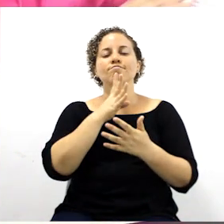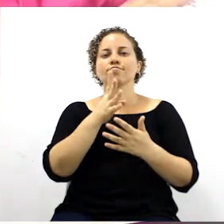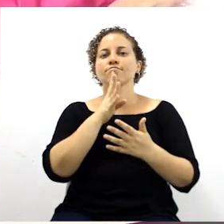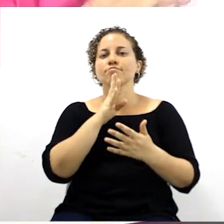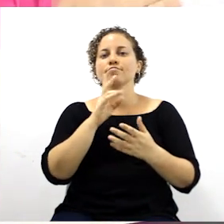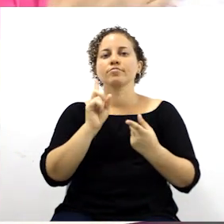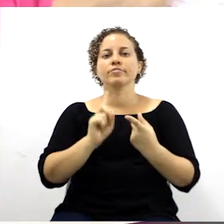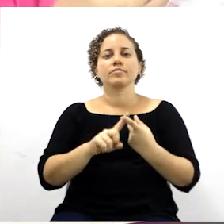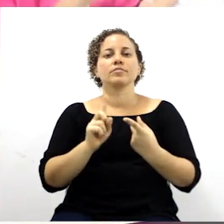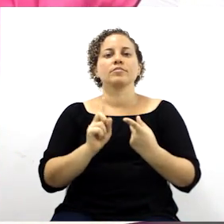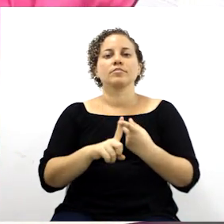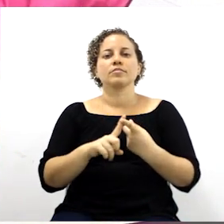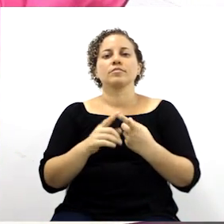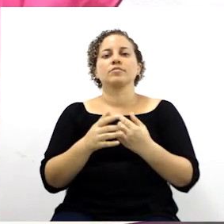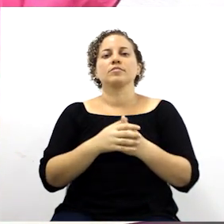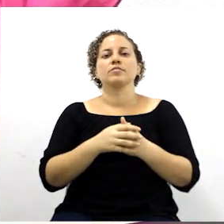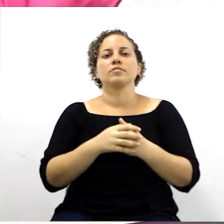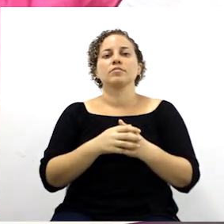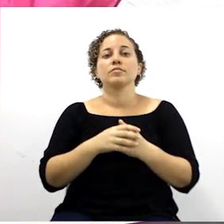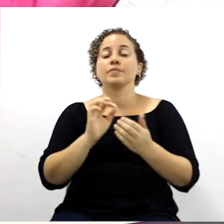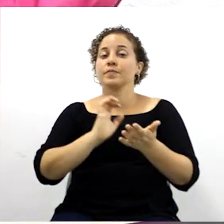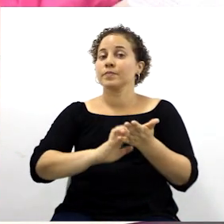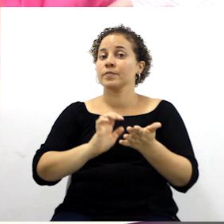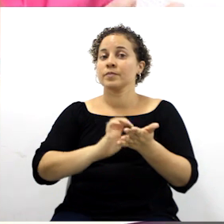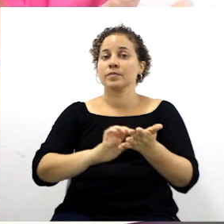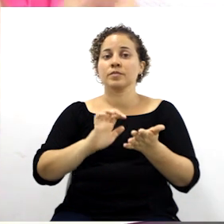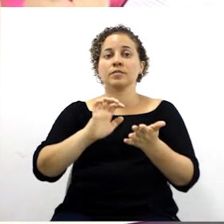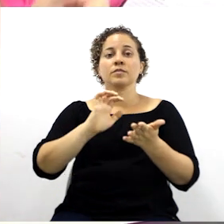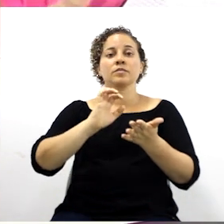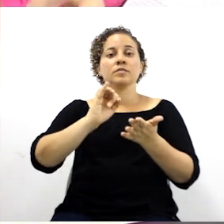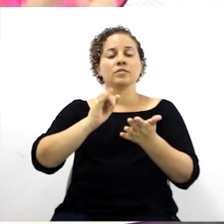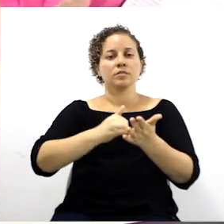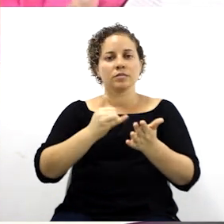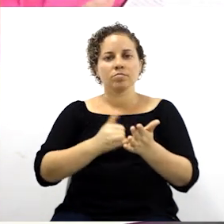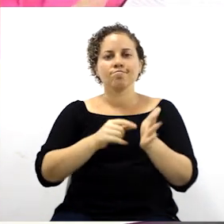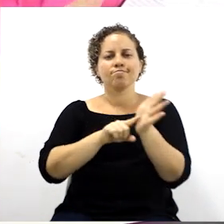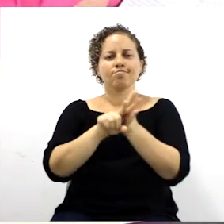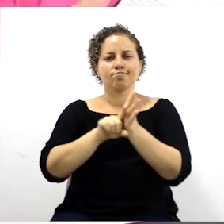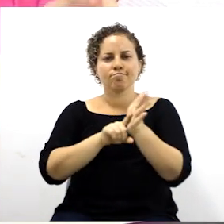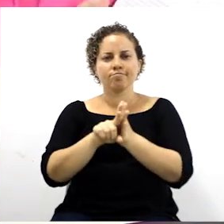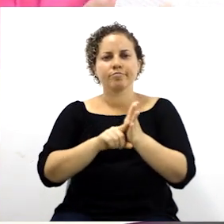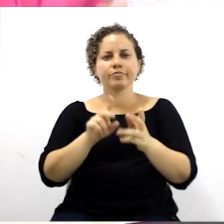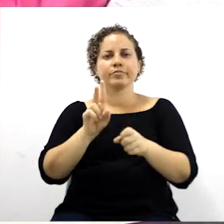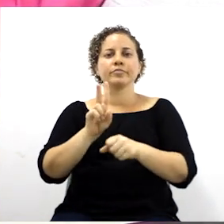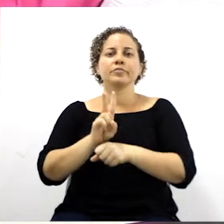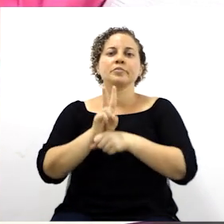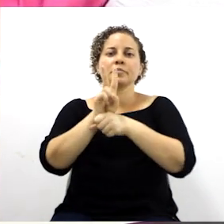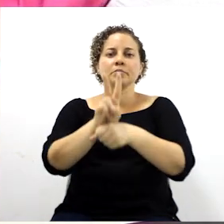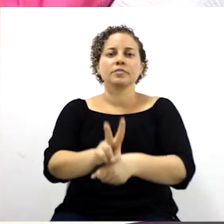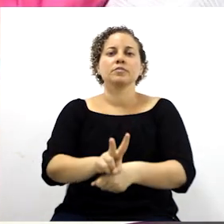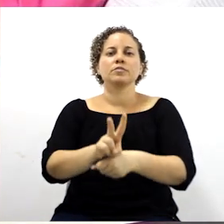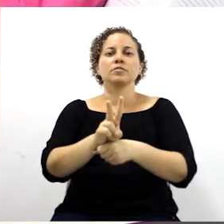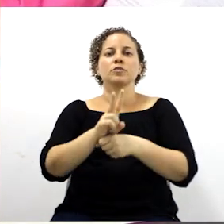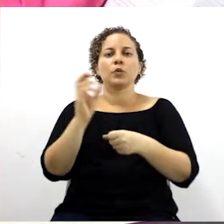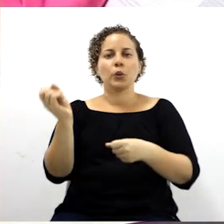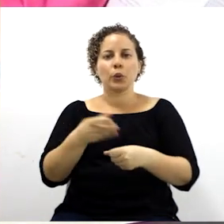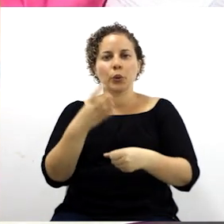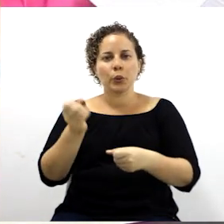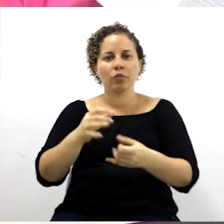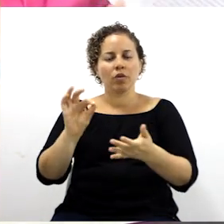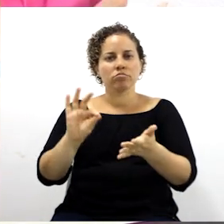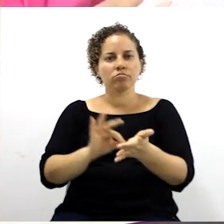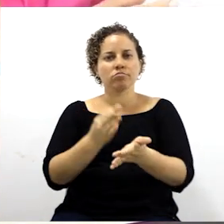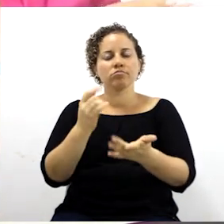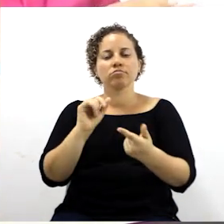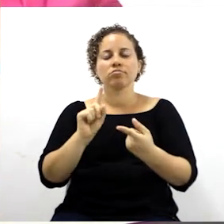conhecimento, a questão do cadastramento, com relação à consulta, empréstimo, renovação, multas, enfim,